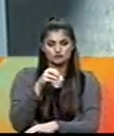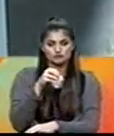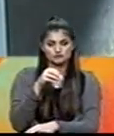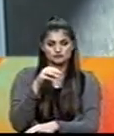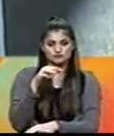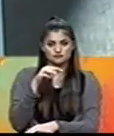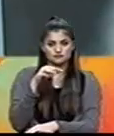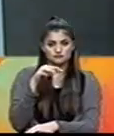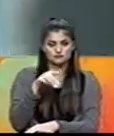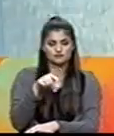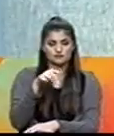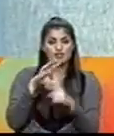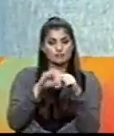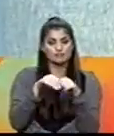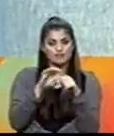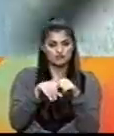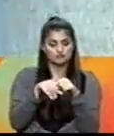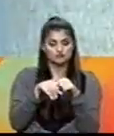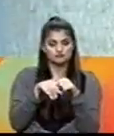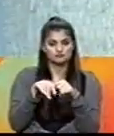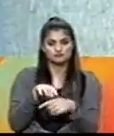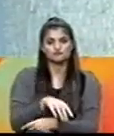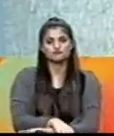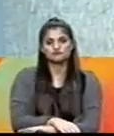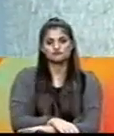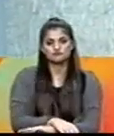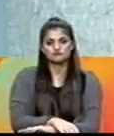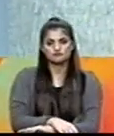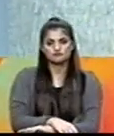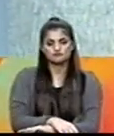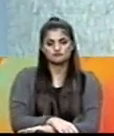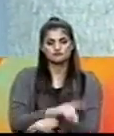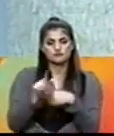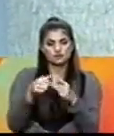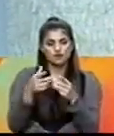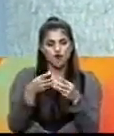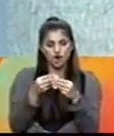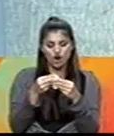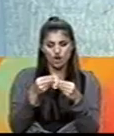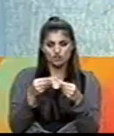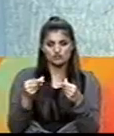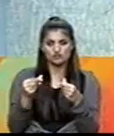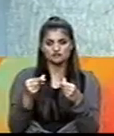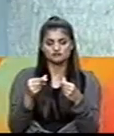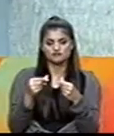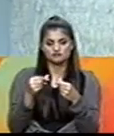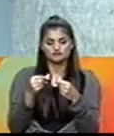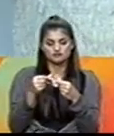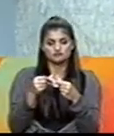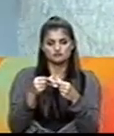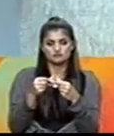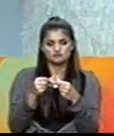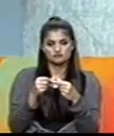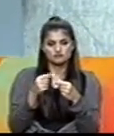de... milho, para depois ajudar a engrossar ali. A